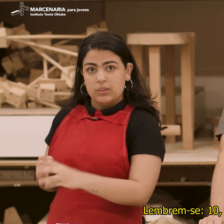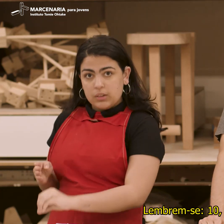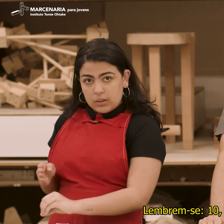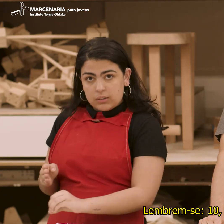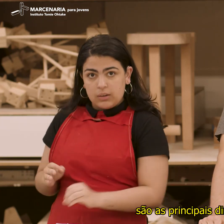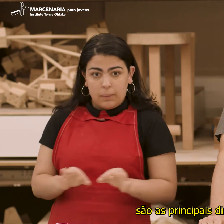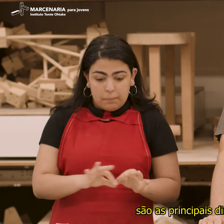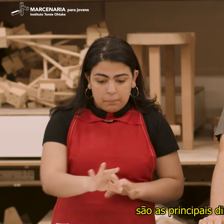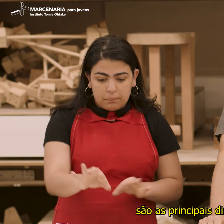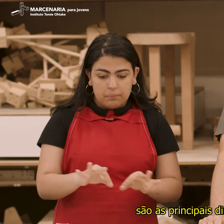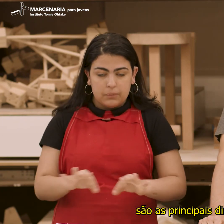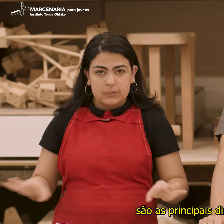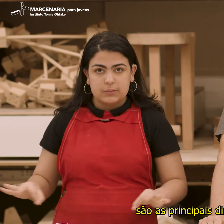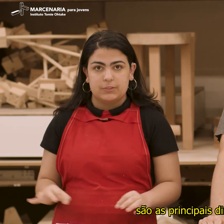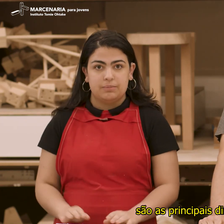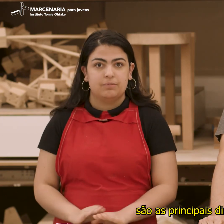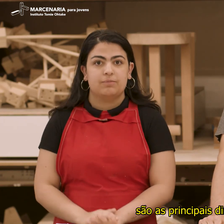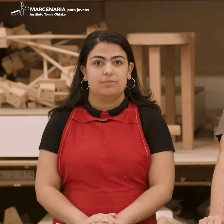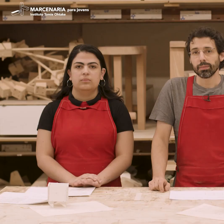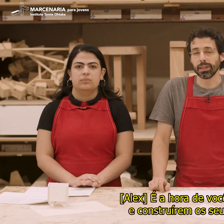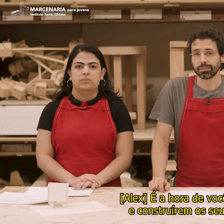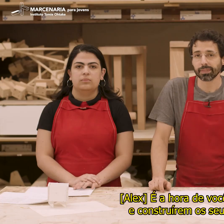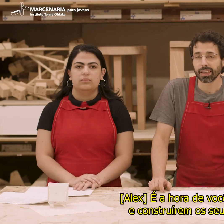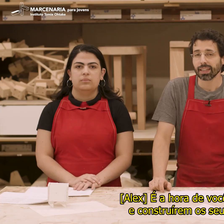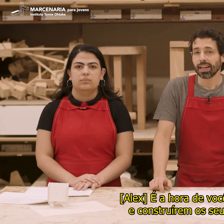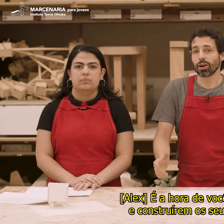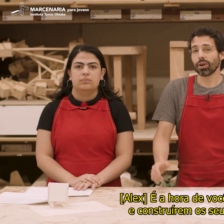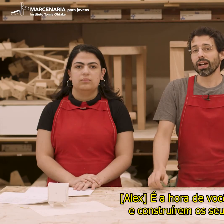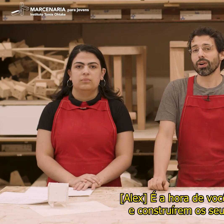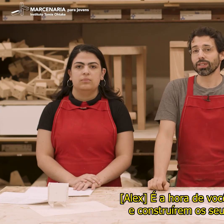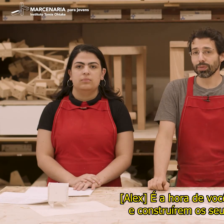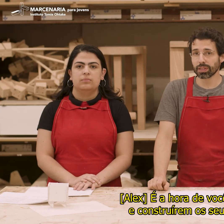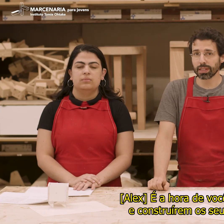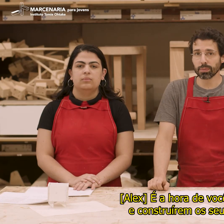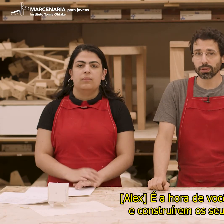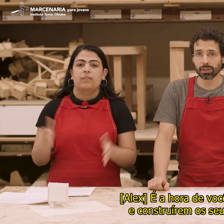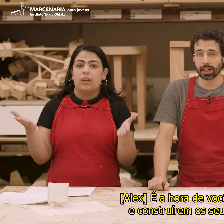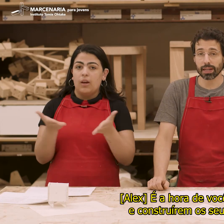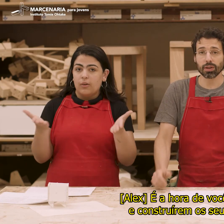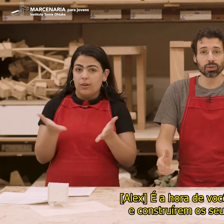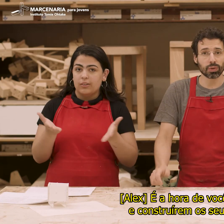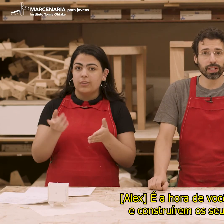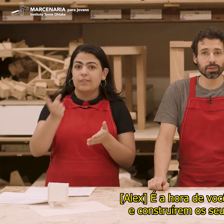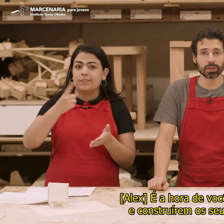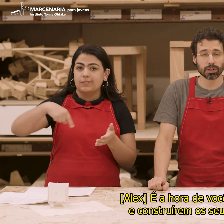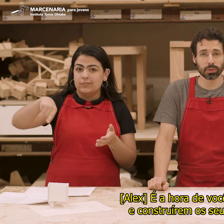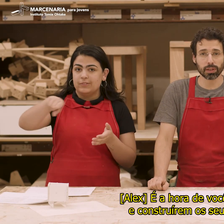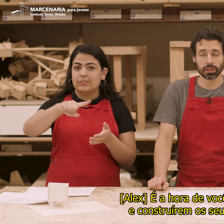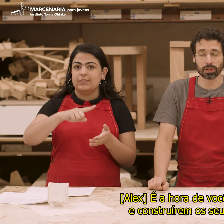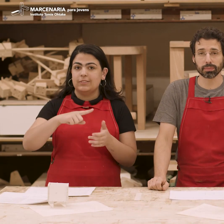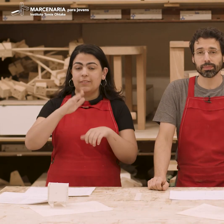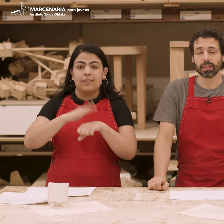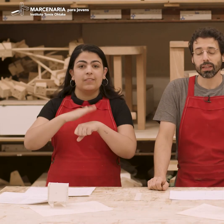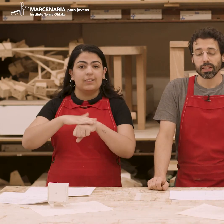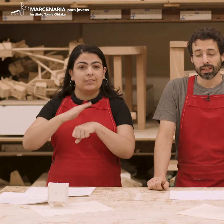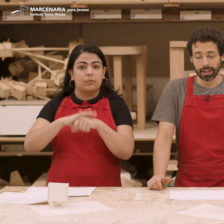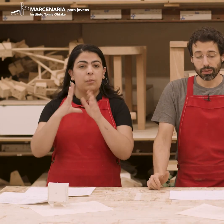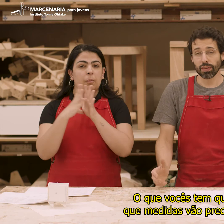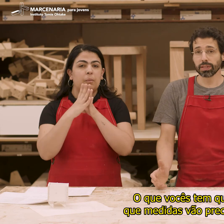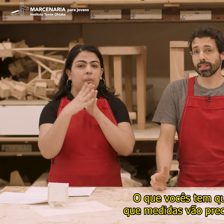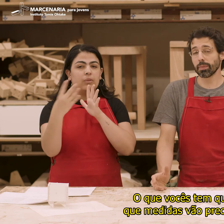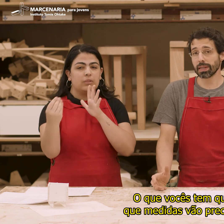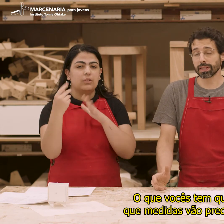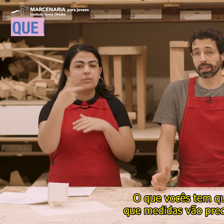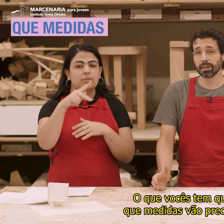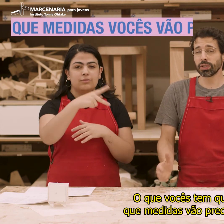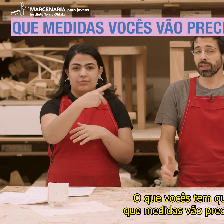20 e 30 são as principais dimensões. Bem, agora é a hora de vocês montarem e construírem os seus modelos. O